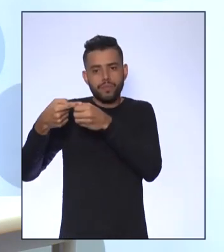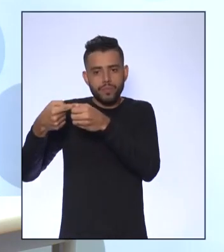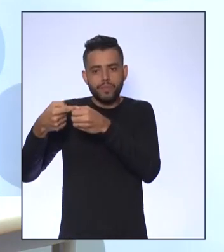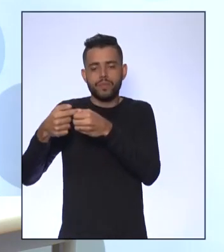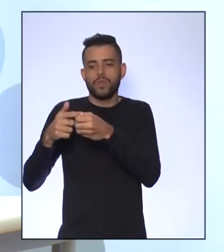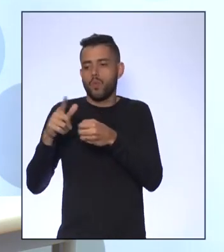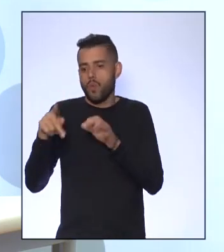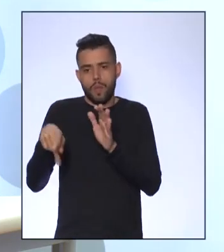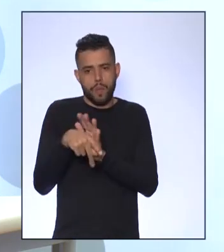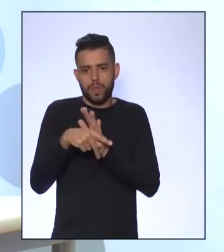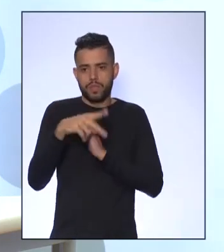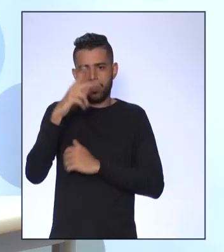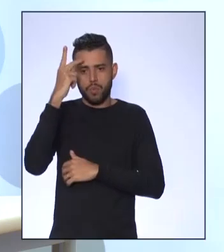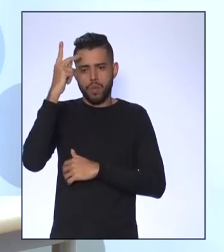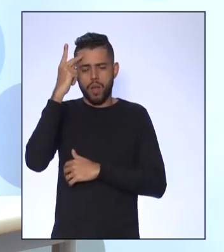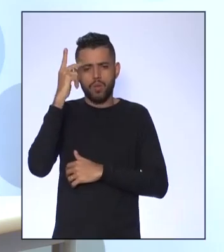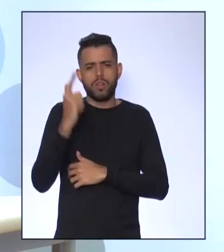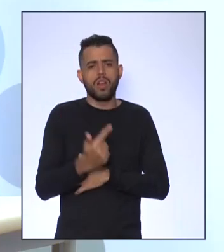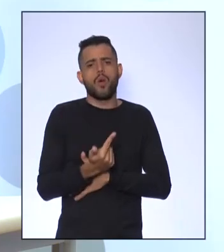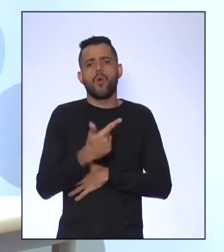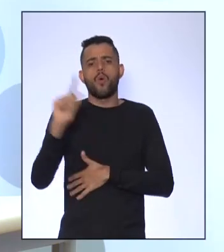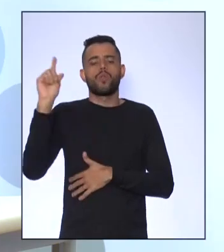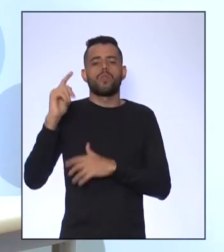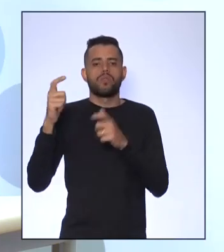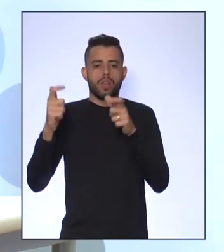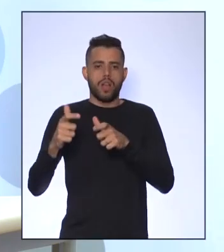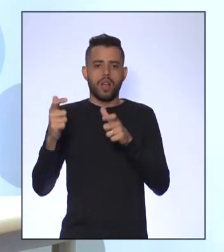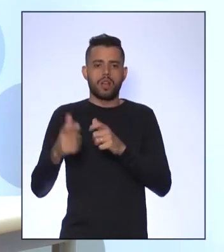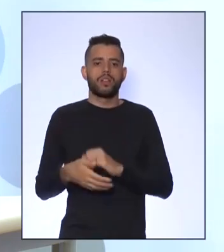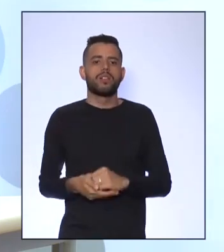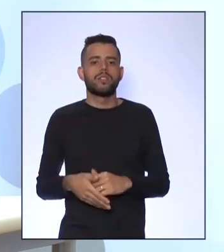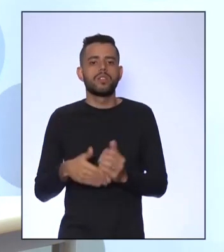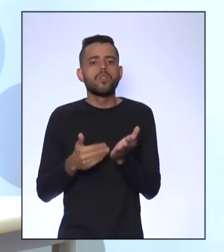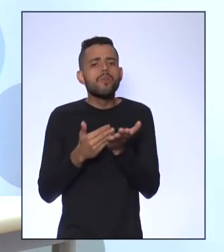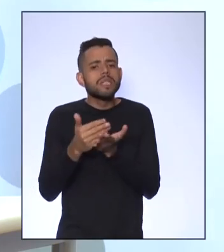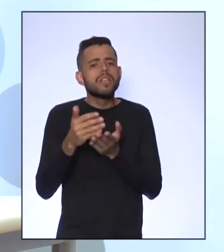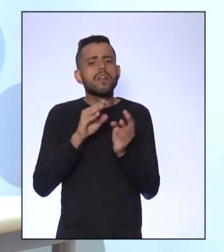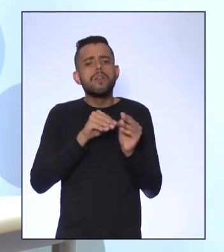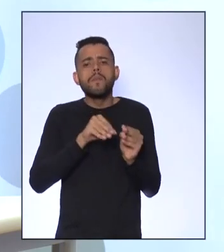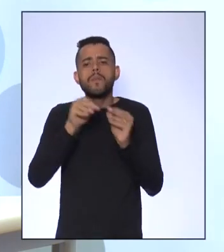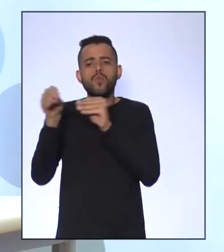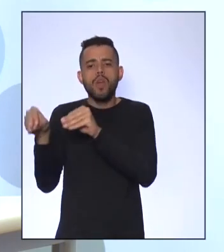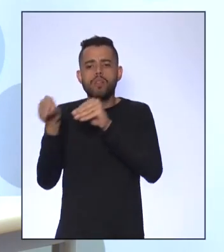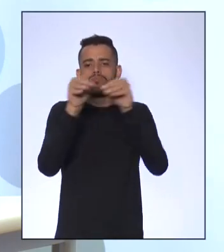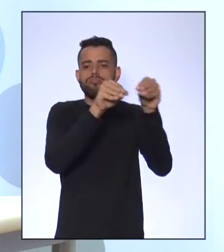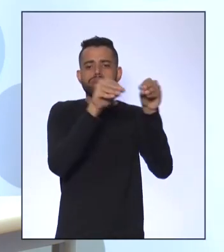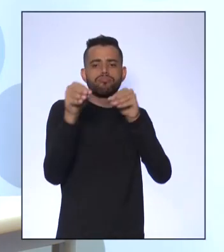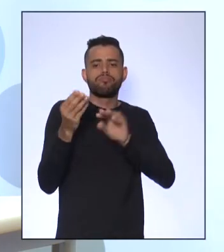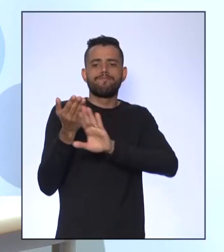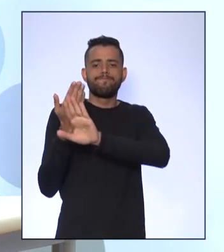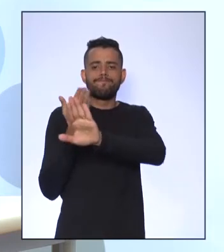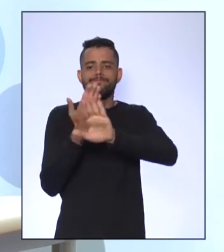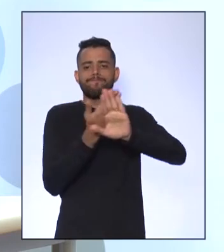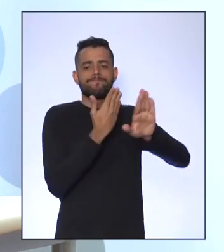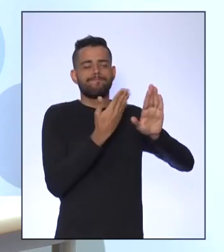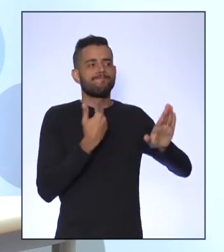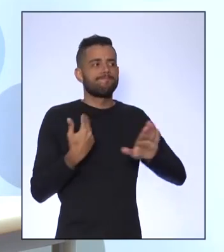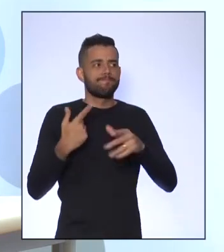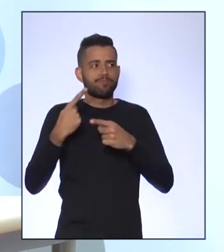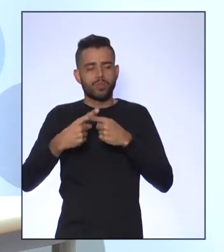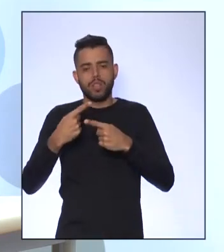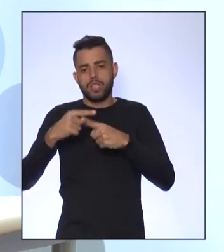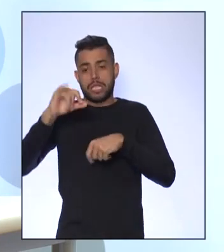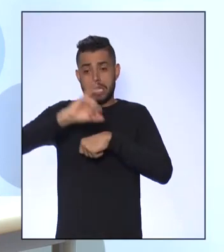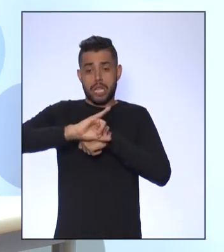São Paulo, Santo Amaro era uma outra cidade na época. Eles começaram a migrar para outros locais, porque foram sendo afastados cada vez mais